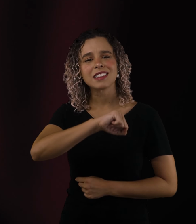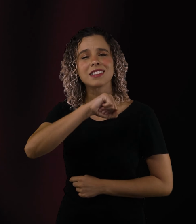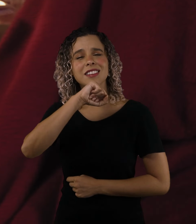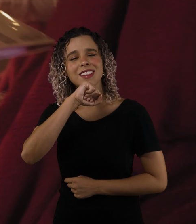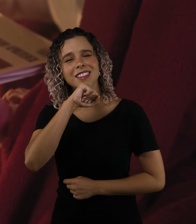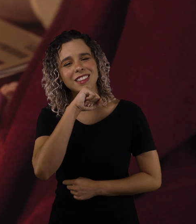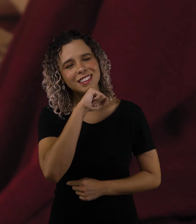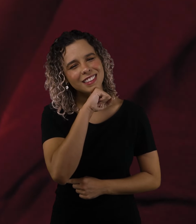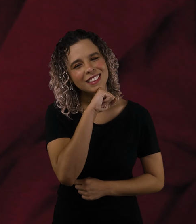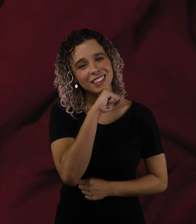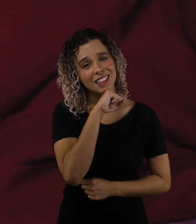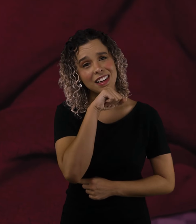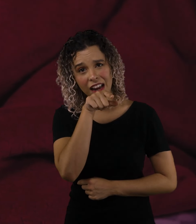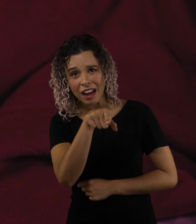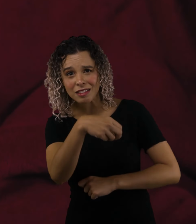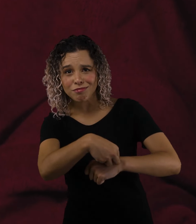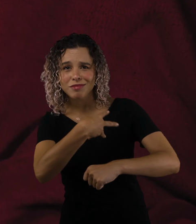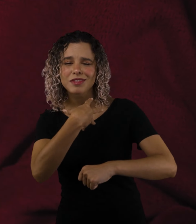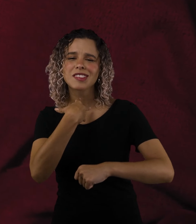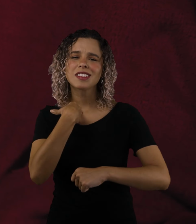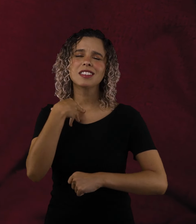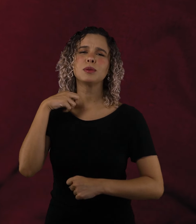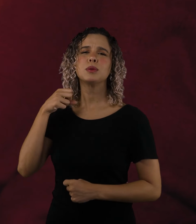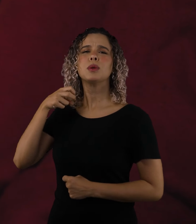vídeo, eu de cabelo bem curtinho. She said she